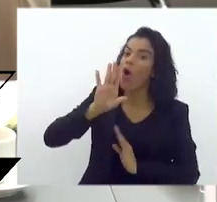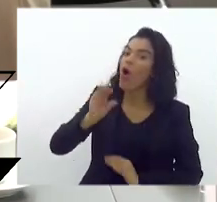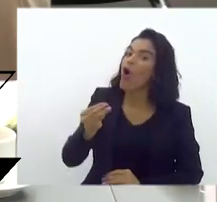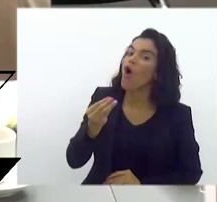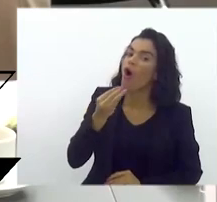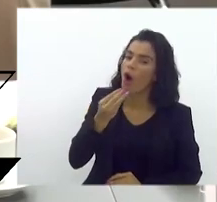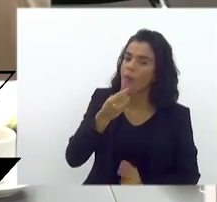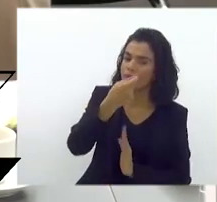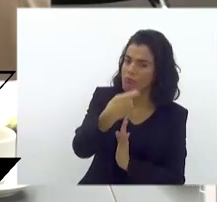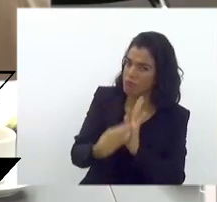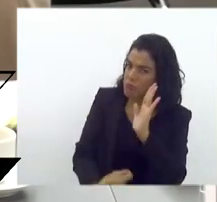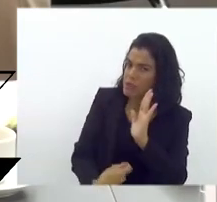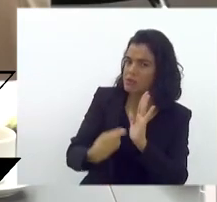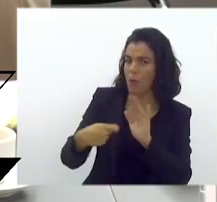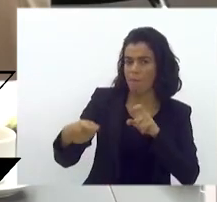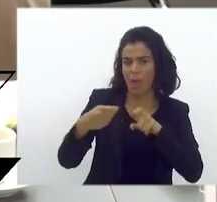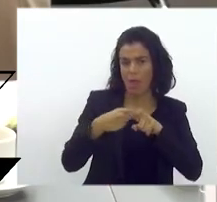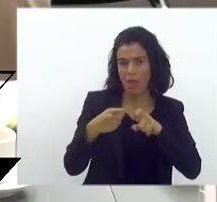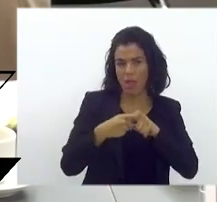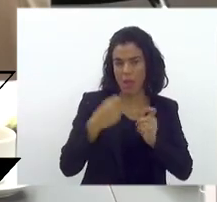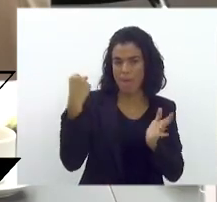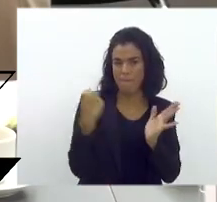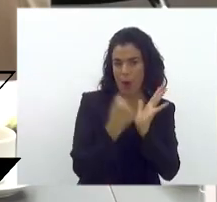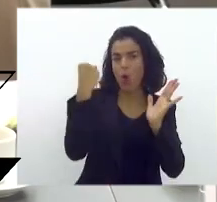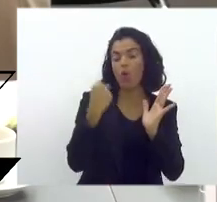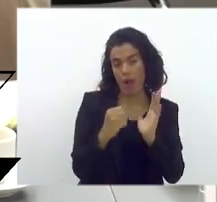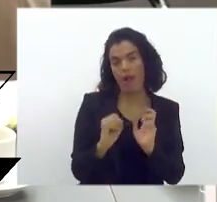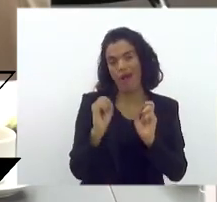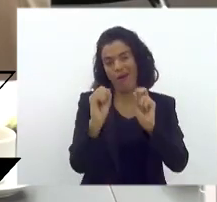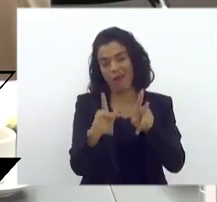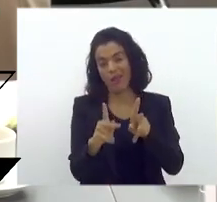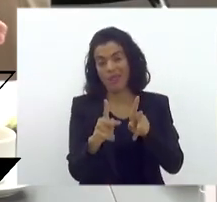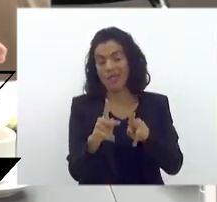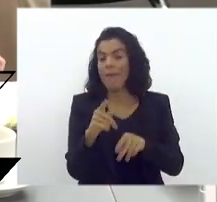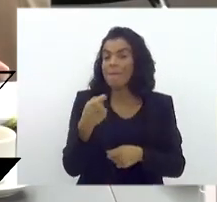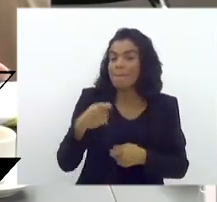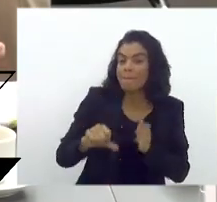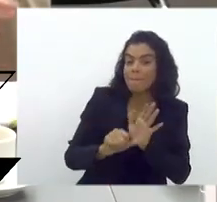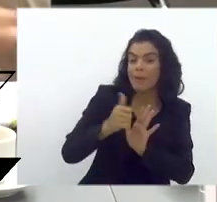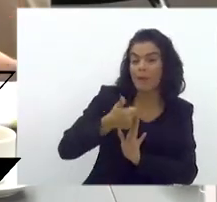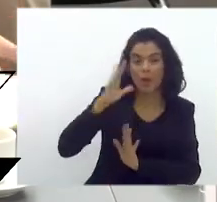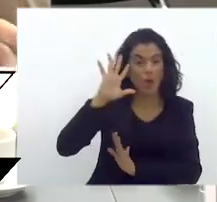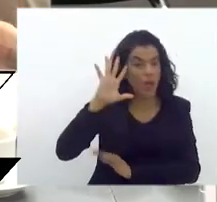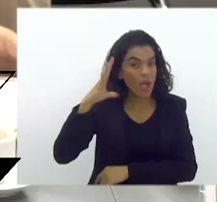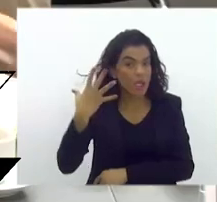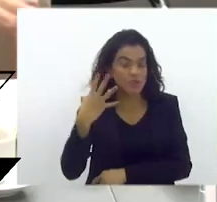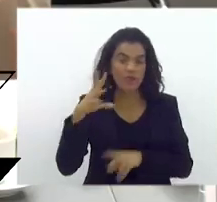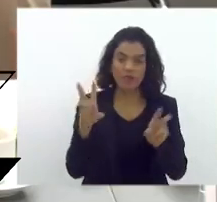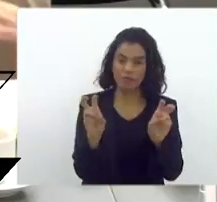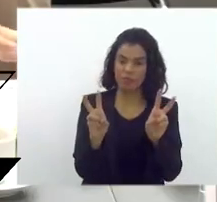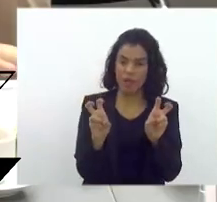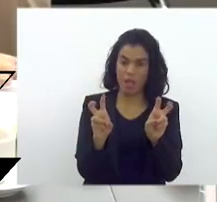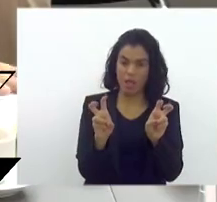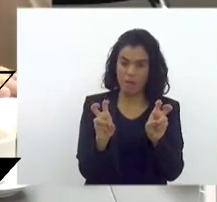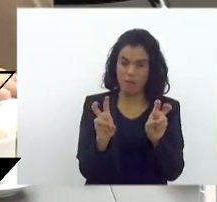prescrição médica. Então, acho que a gente devia primeiro resolver esse tema que não